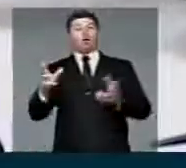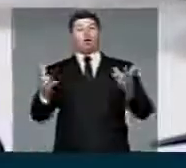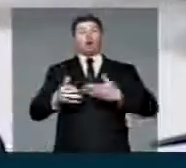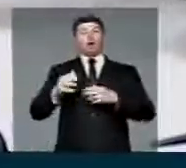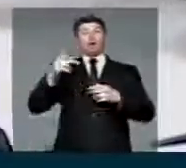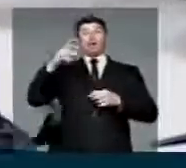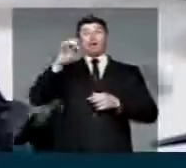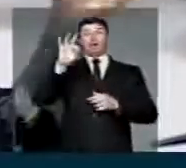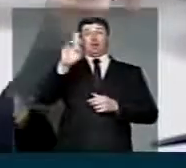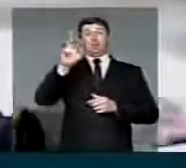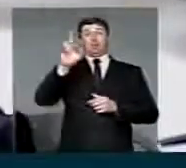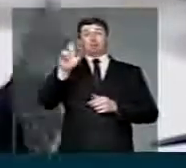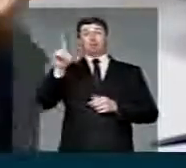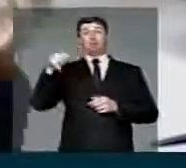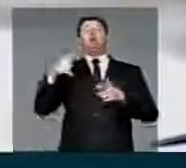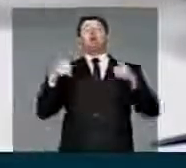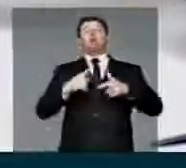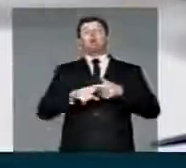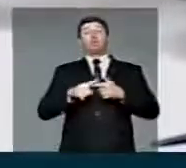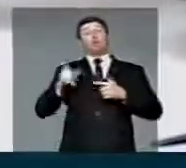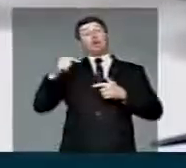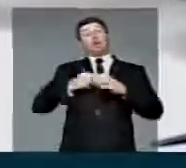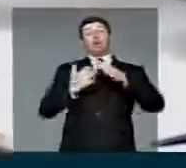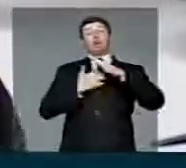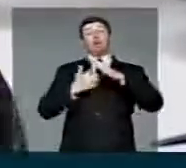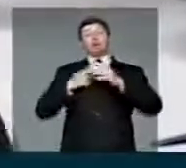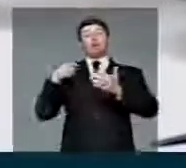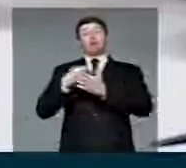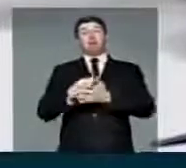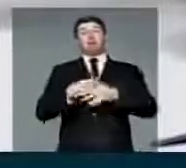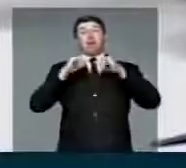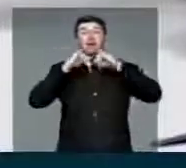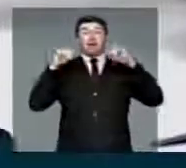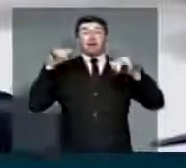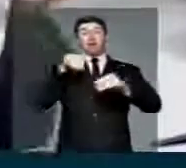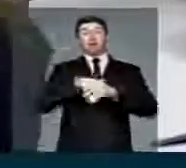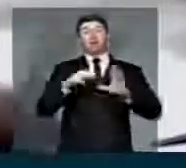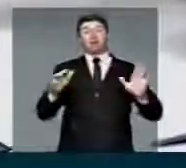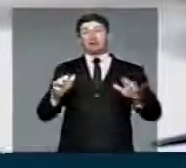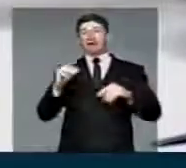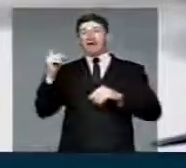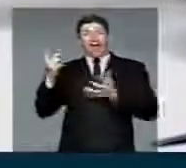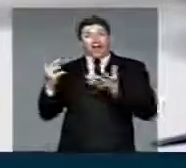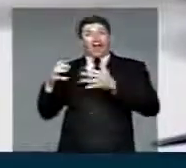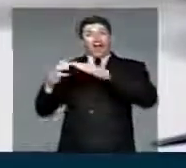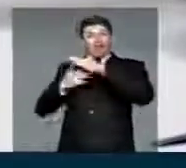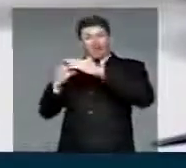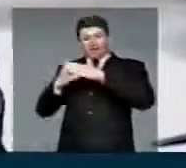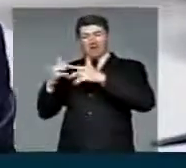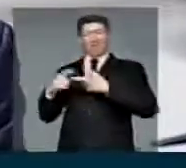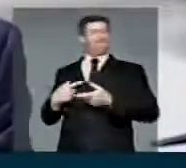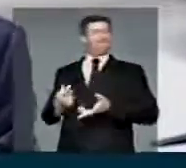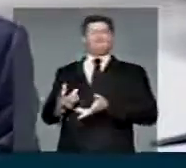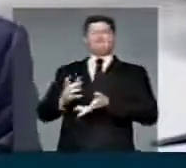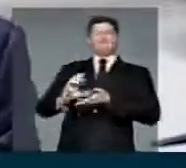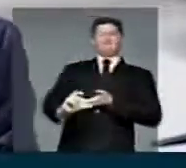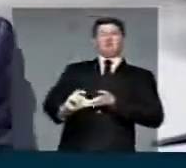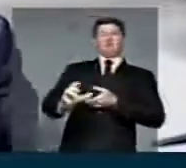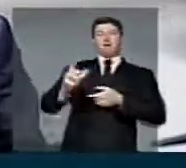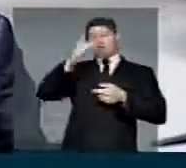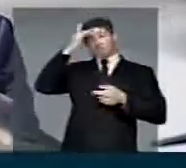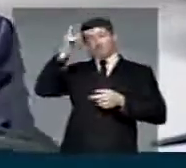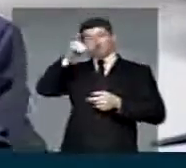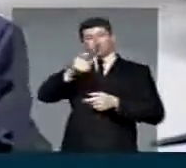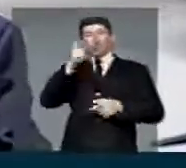a raiz é o financiamento privado de campanha, onde os empresários aplicam nas eleições para cumprir o